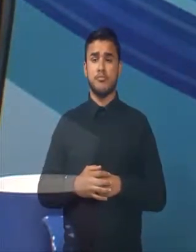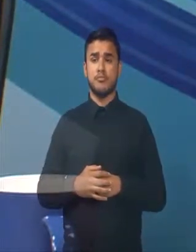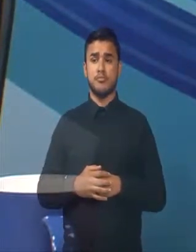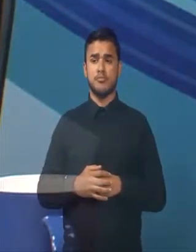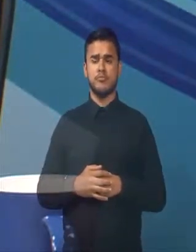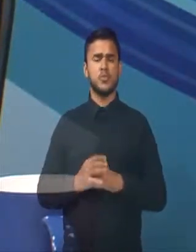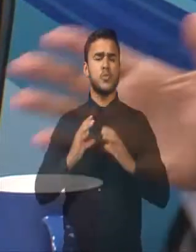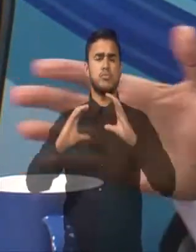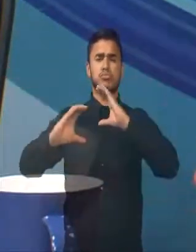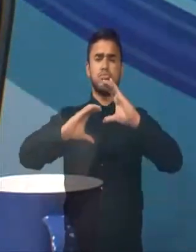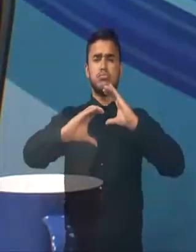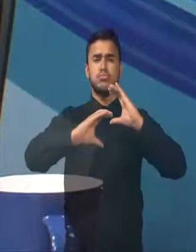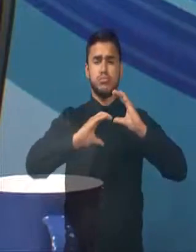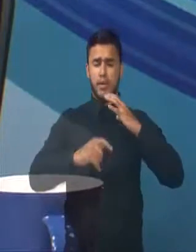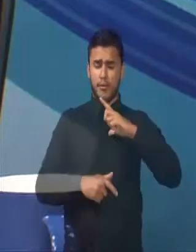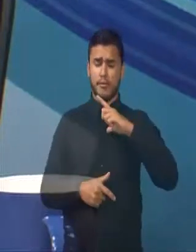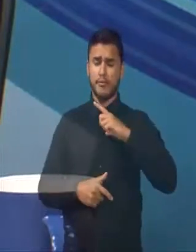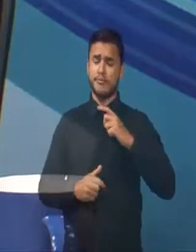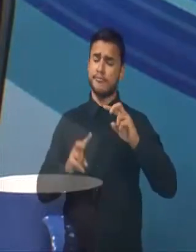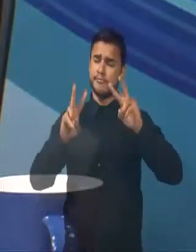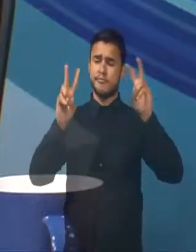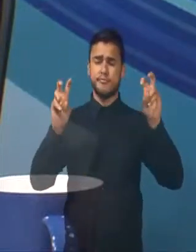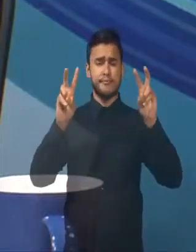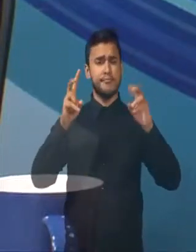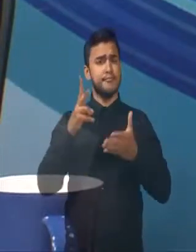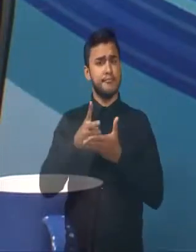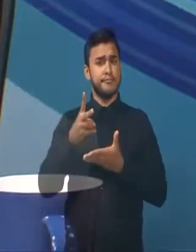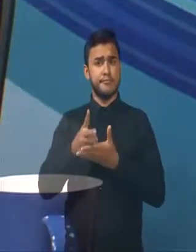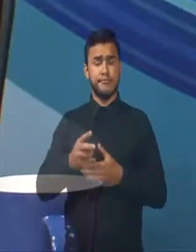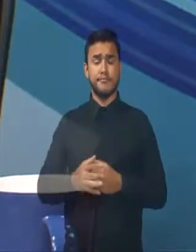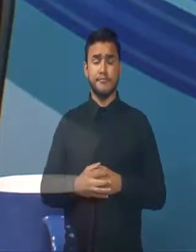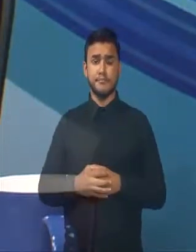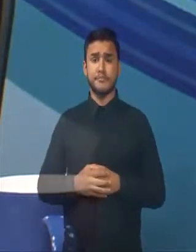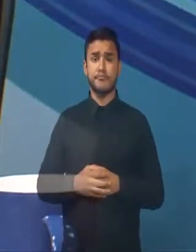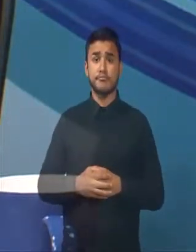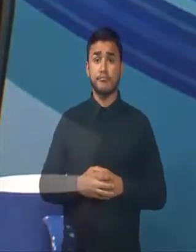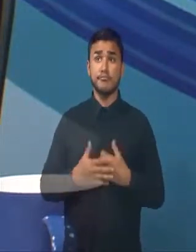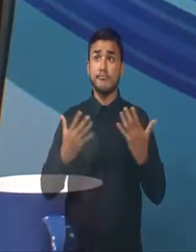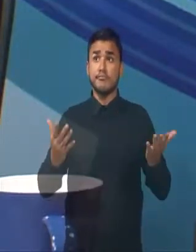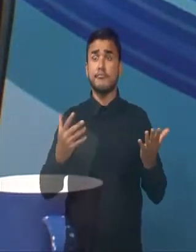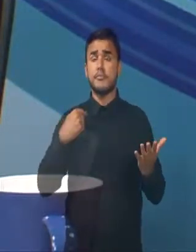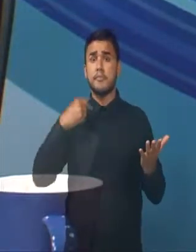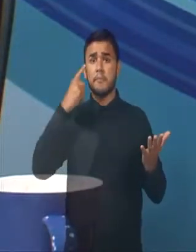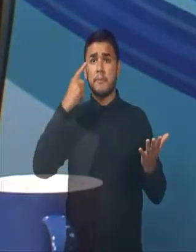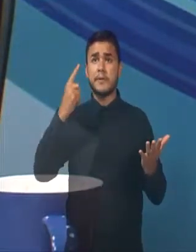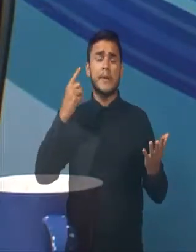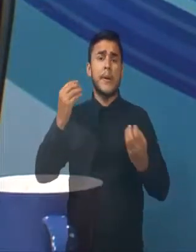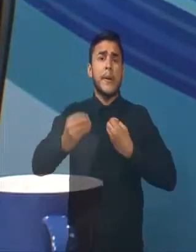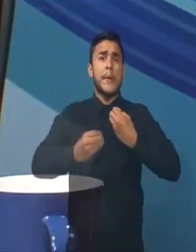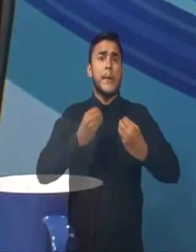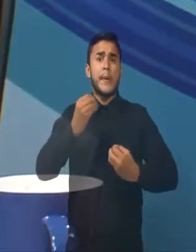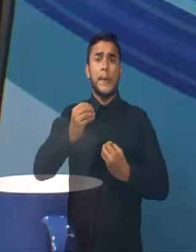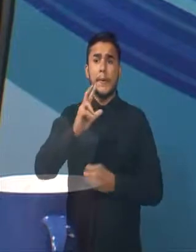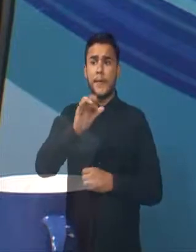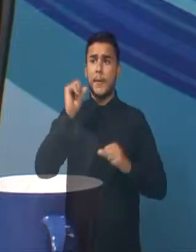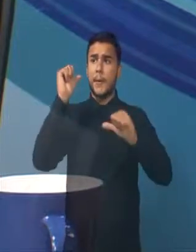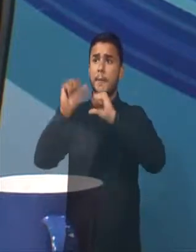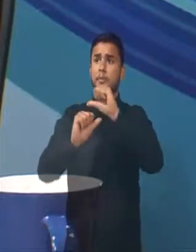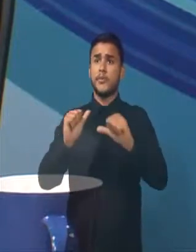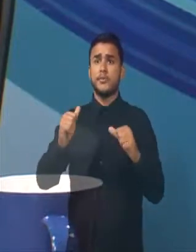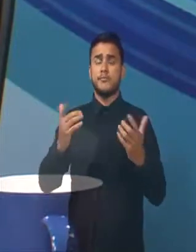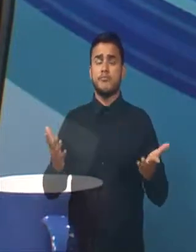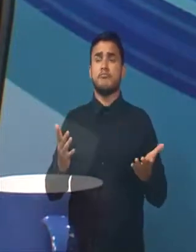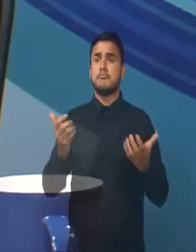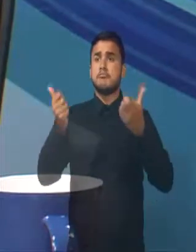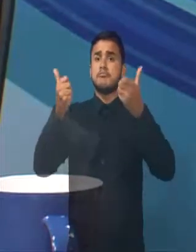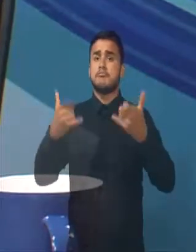das comunicações, que nós estamos ressaltando aqui, e em todos os campos. Então, é impossível a gente prever o alcance dessas mudanças, a